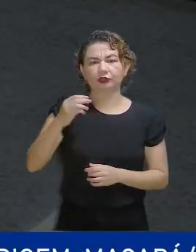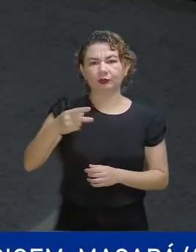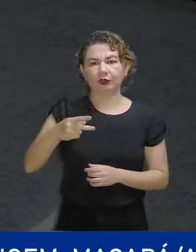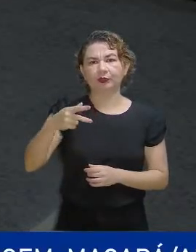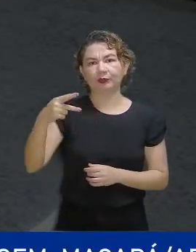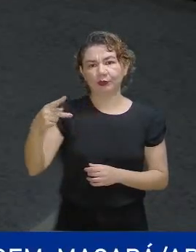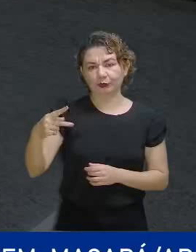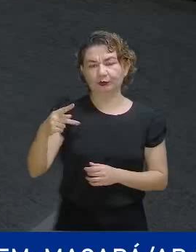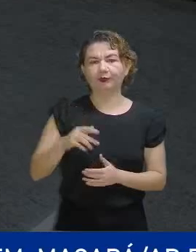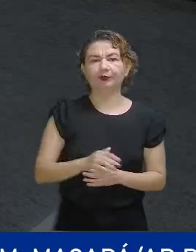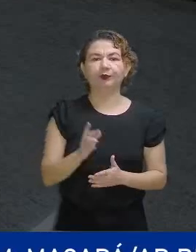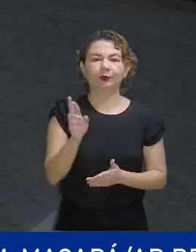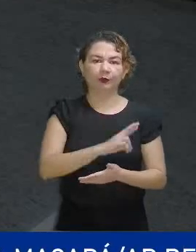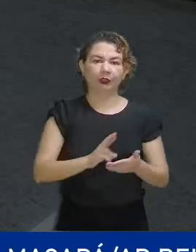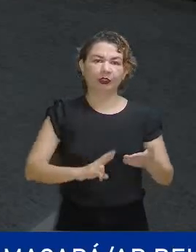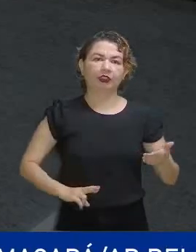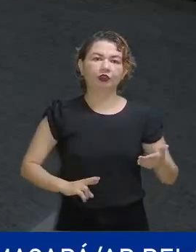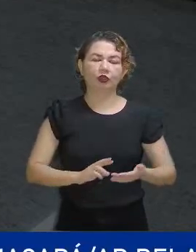relatório.